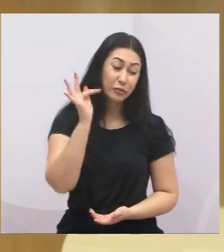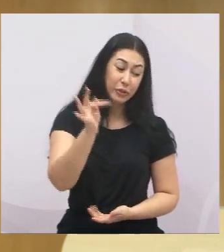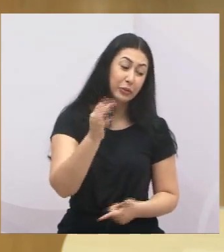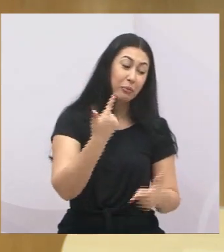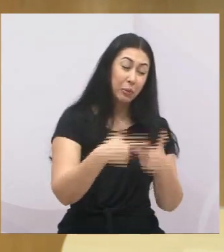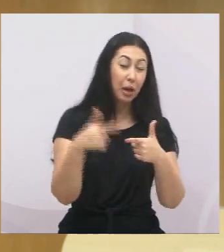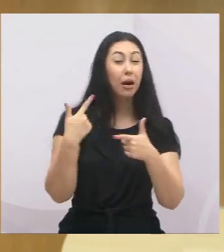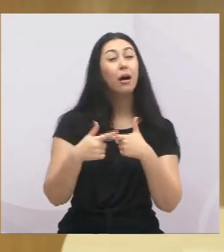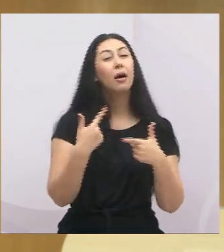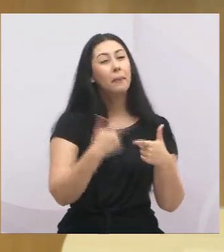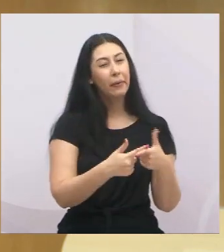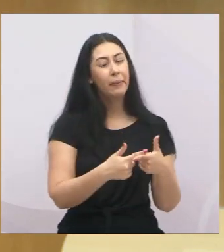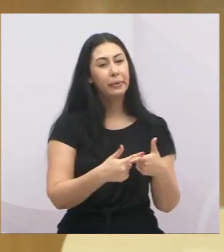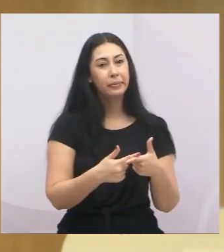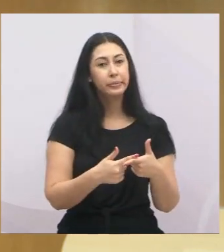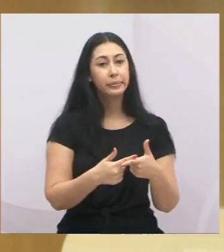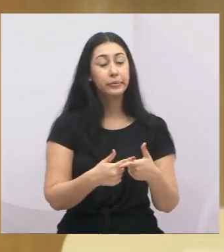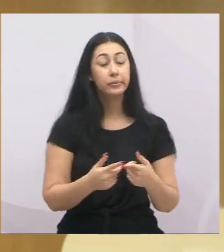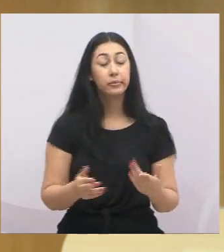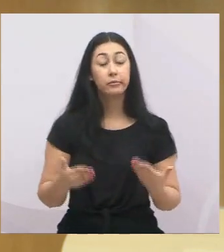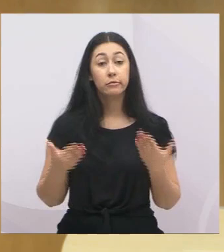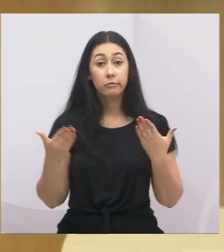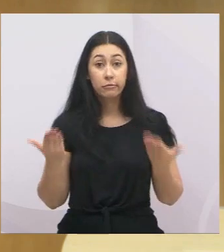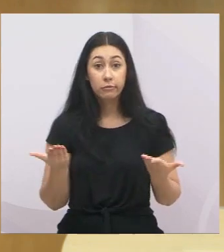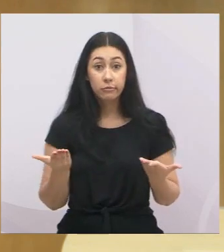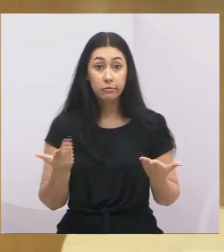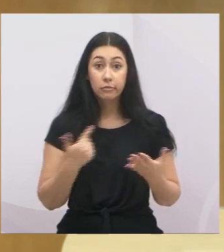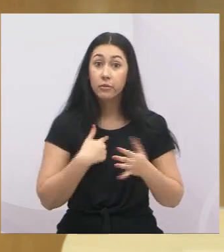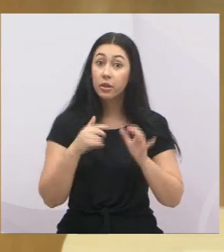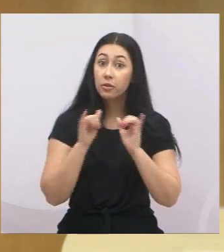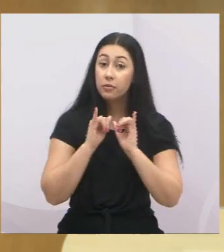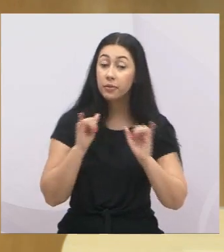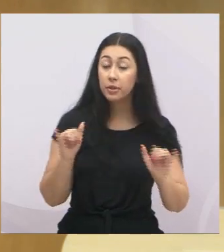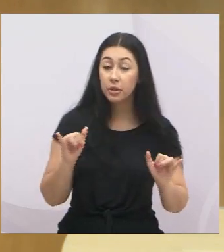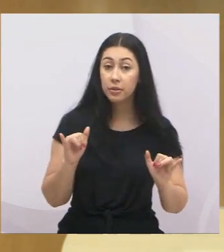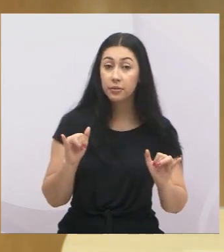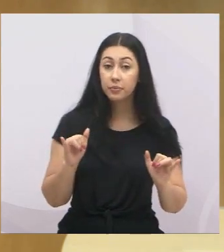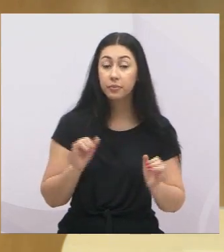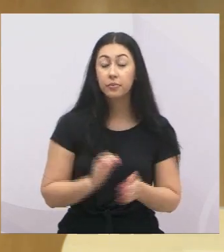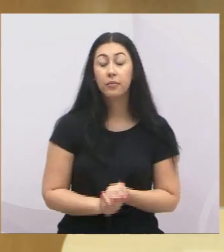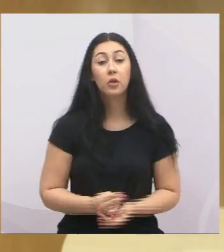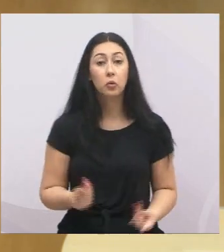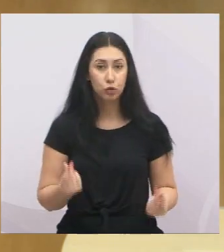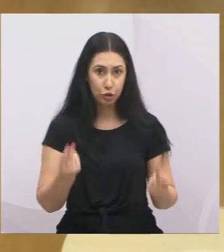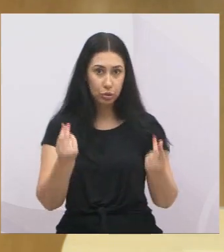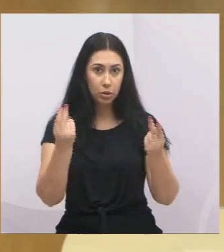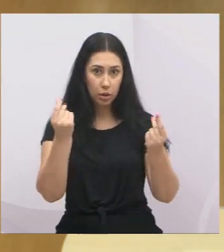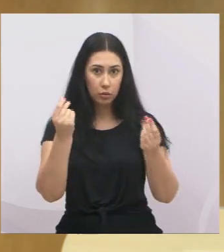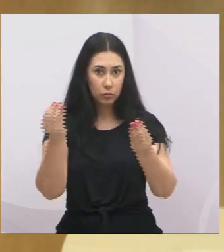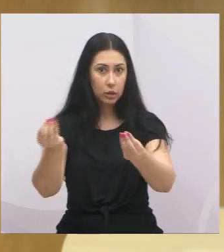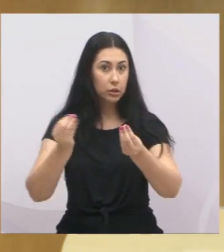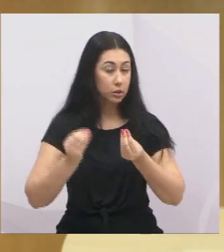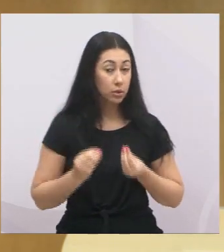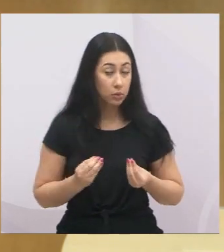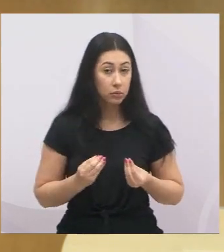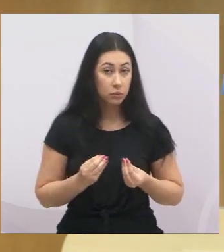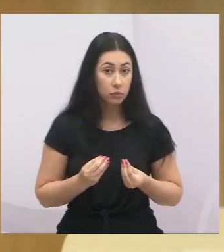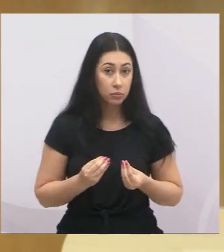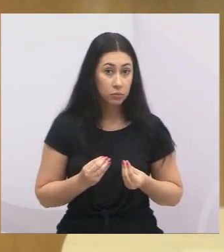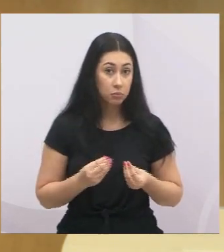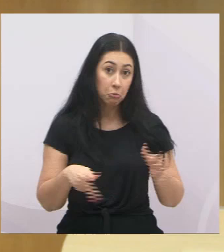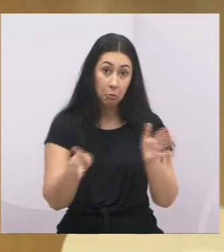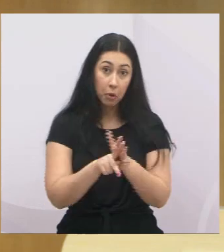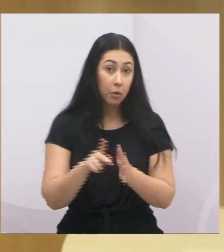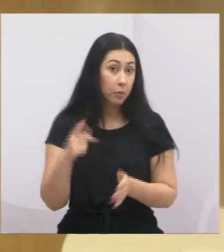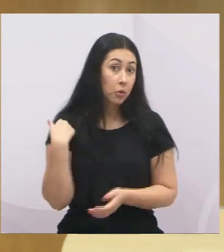muito pouco. E aí, eu quero dizer o seguinte, esse recurso é um recurso